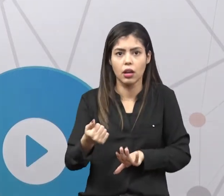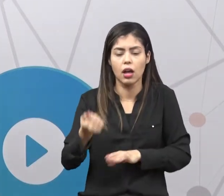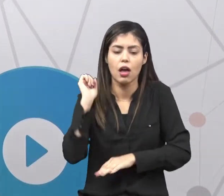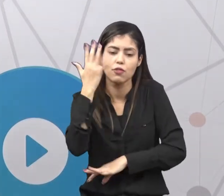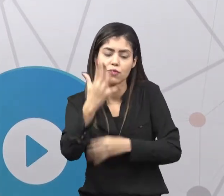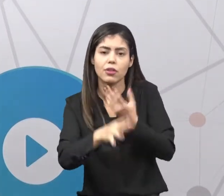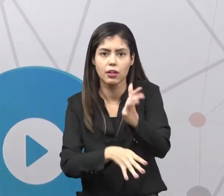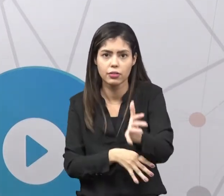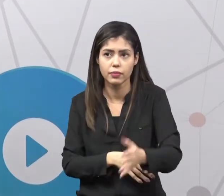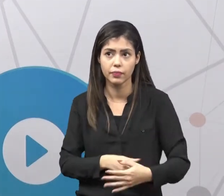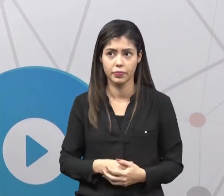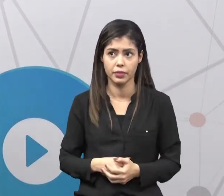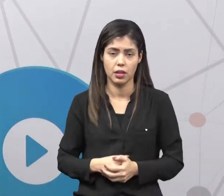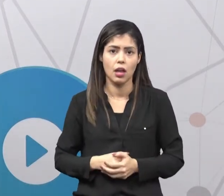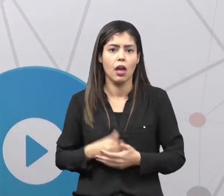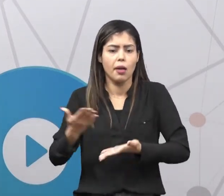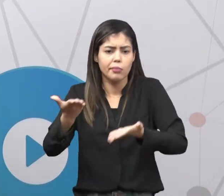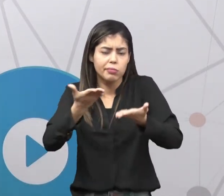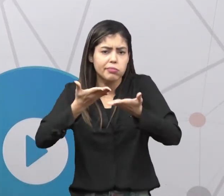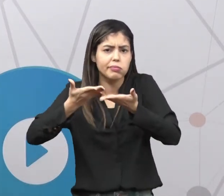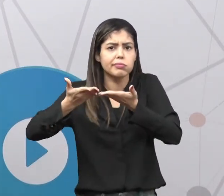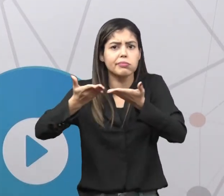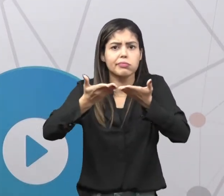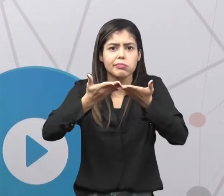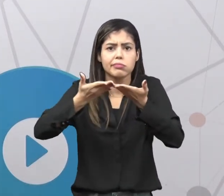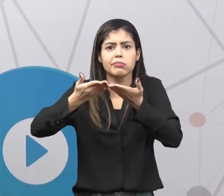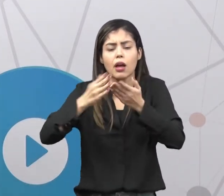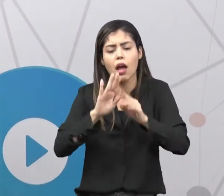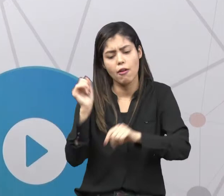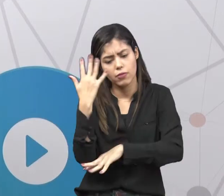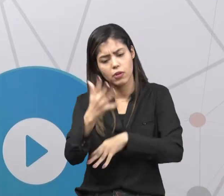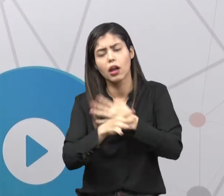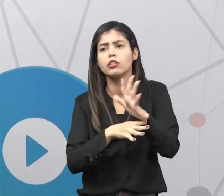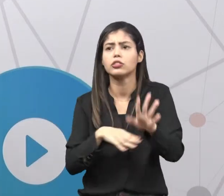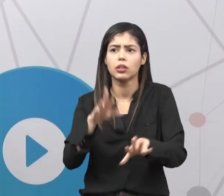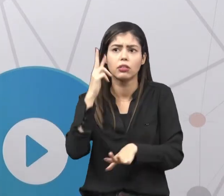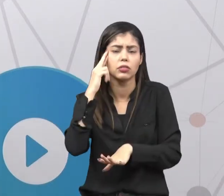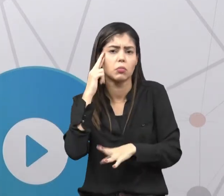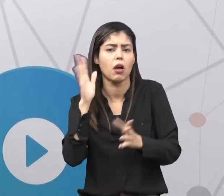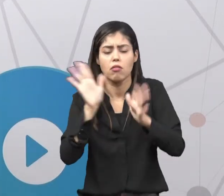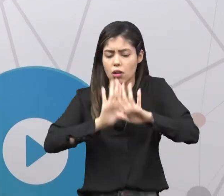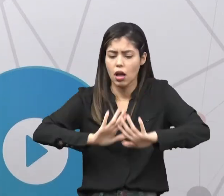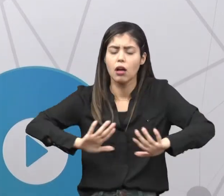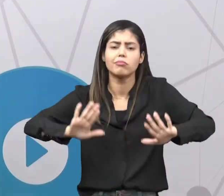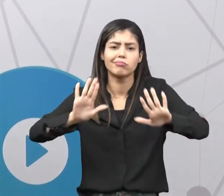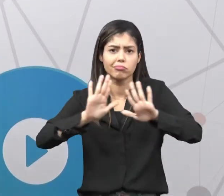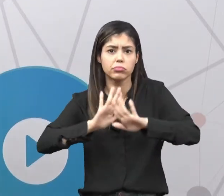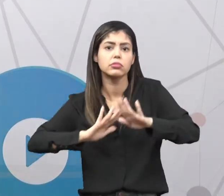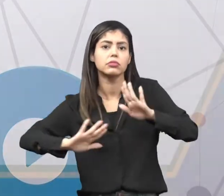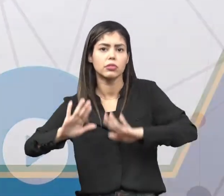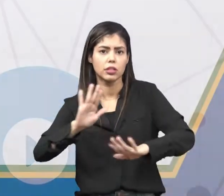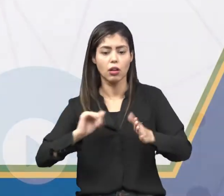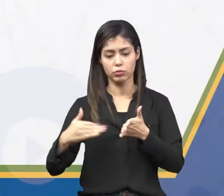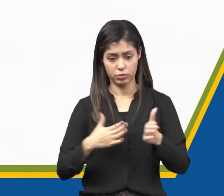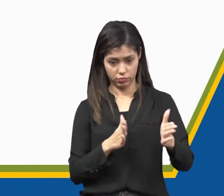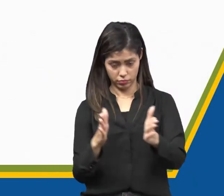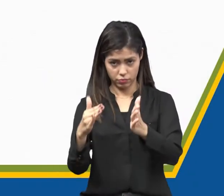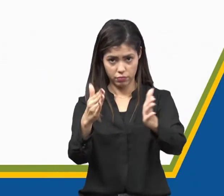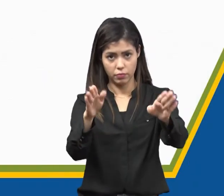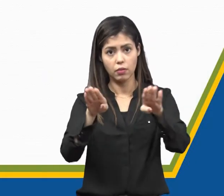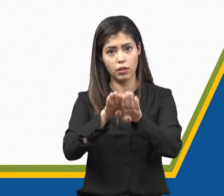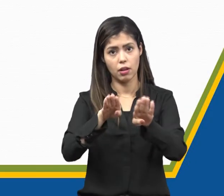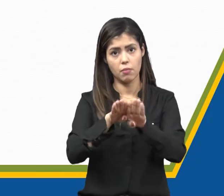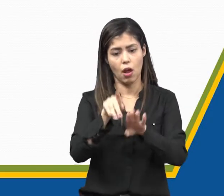as florestas, né? Para mantermos a floresta de forma integral, né? Íntegra, floresta, como assim os rios,